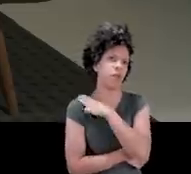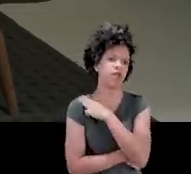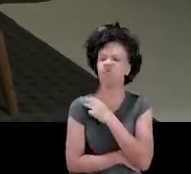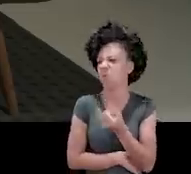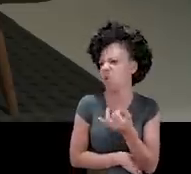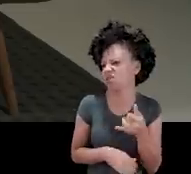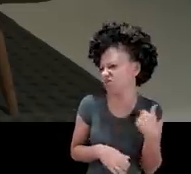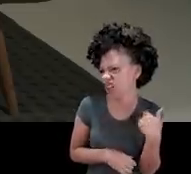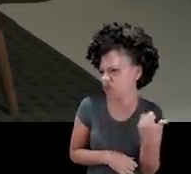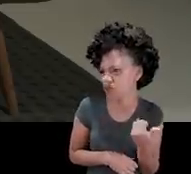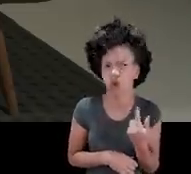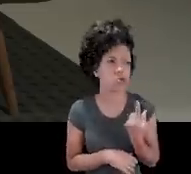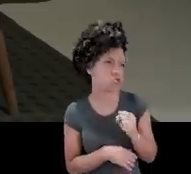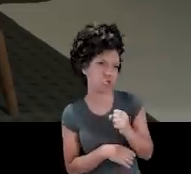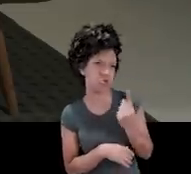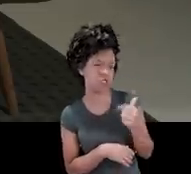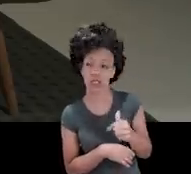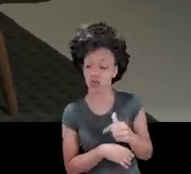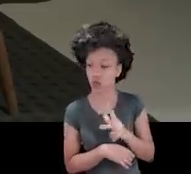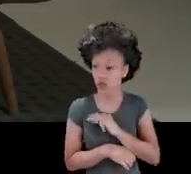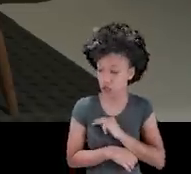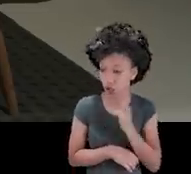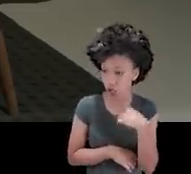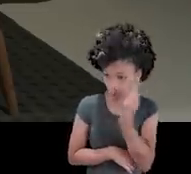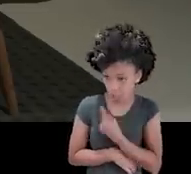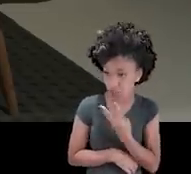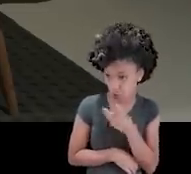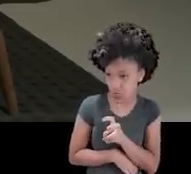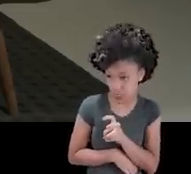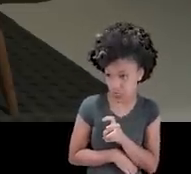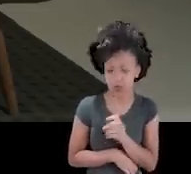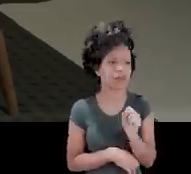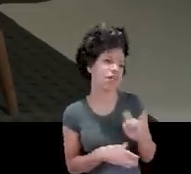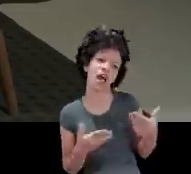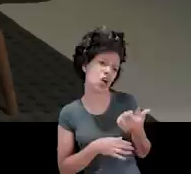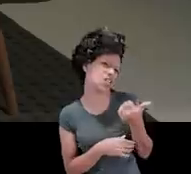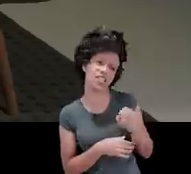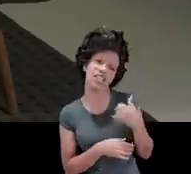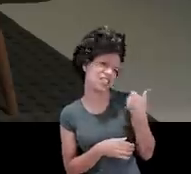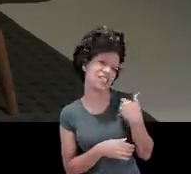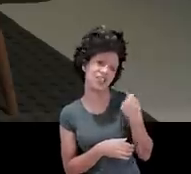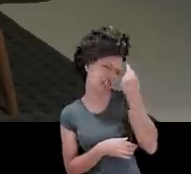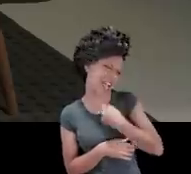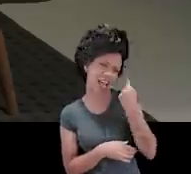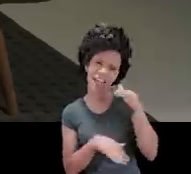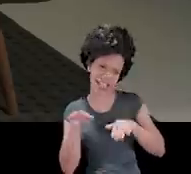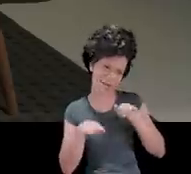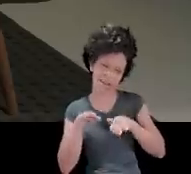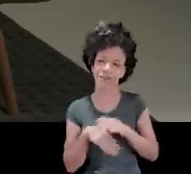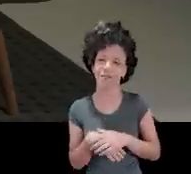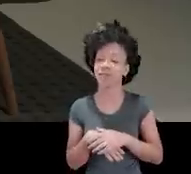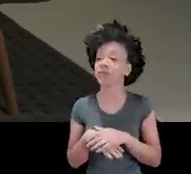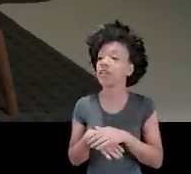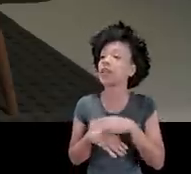tinha? 18, 17 anos. 18 você já tinha cara de 45, tinha cara de contador. Agora 60 pra dar uma... Entendi. Equilibrada. E